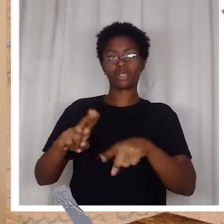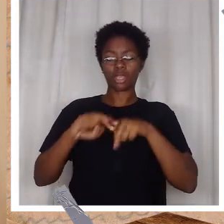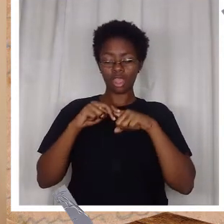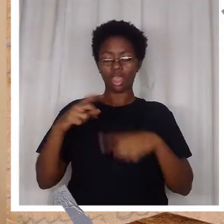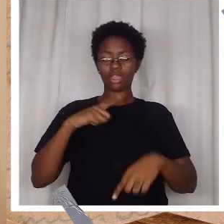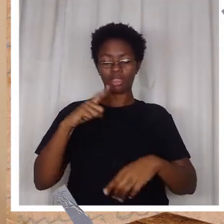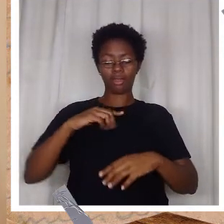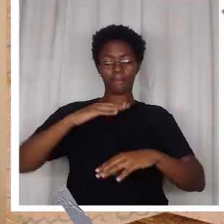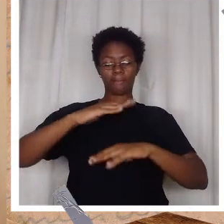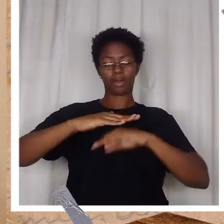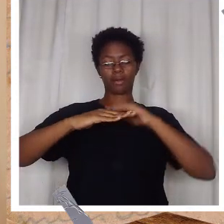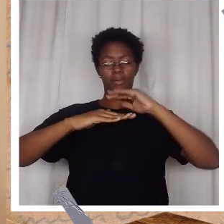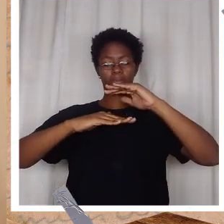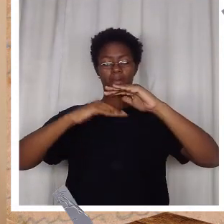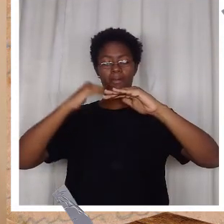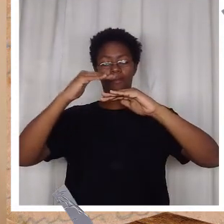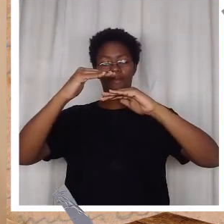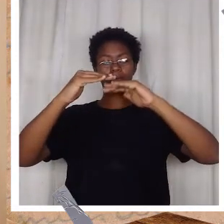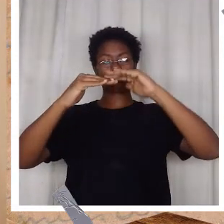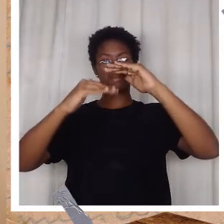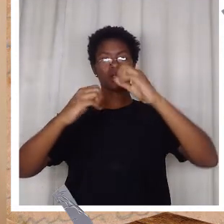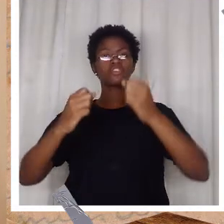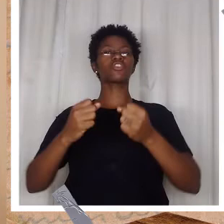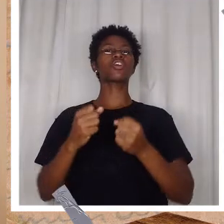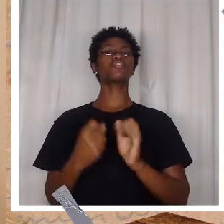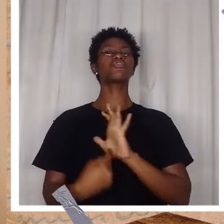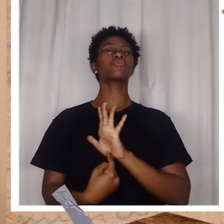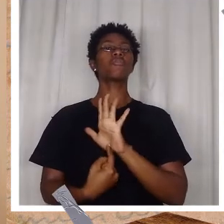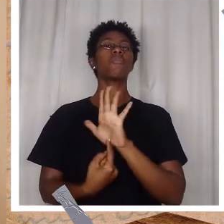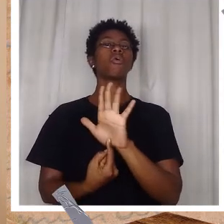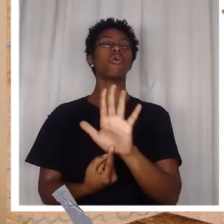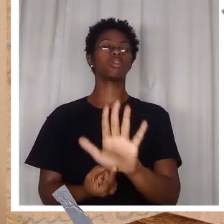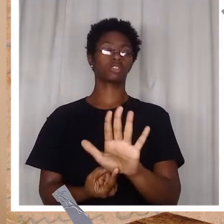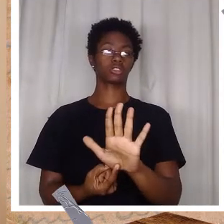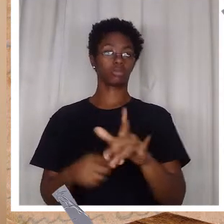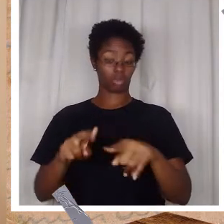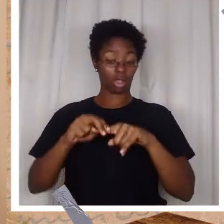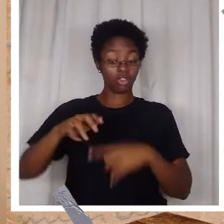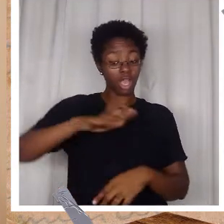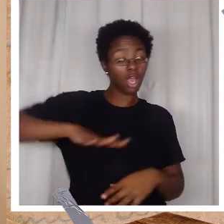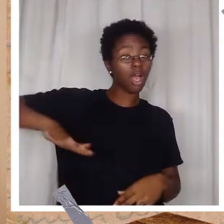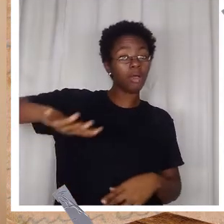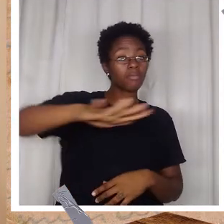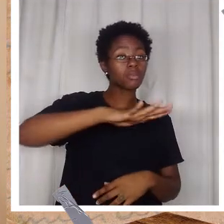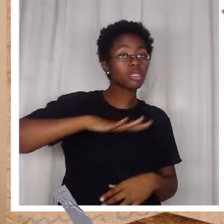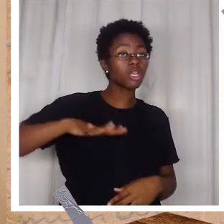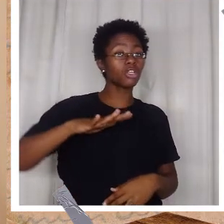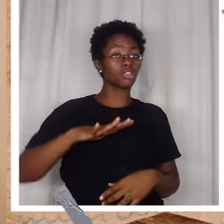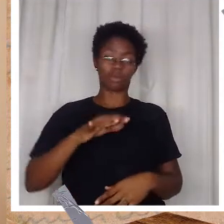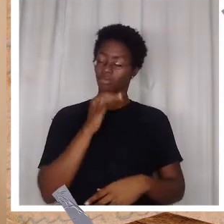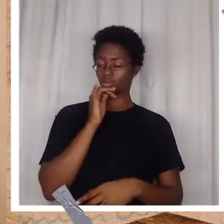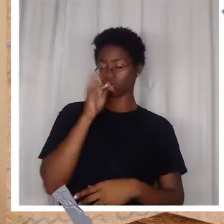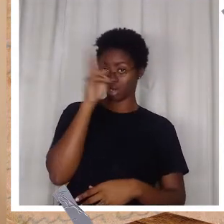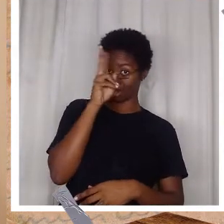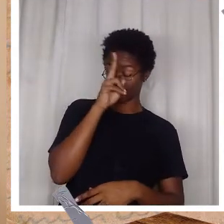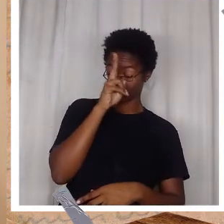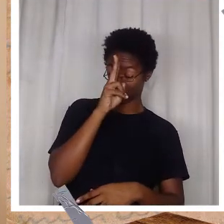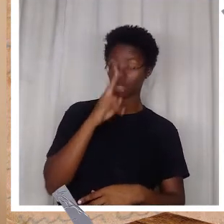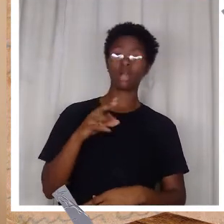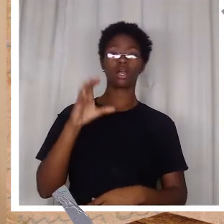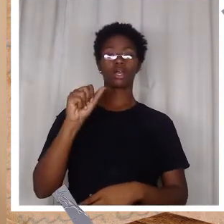de revelação na obra de Carolina. O ambiente, porque vale lembrar que Carolina, quando conheceu a favela,